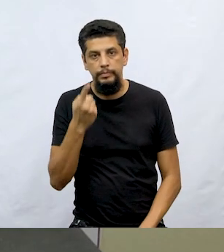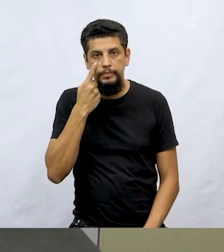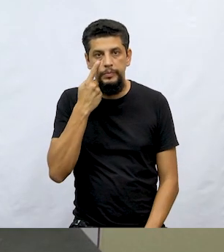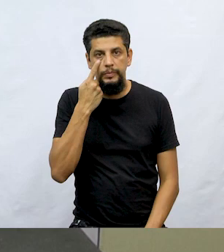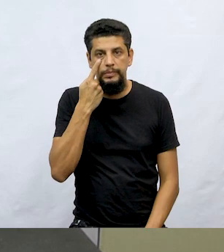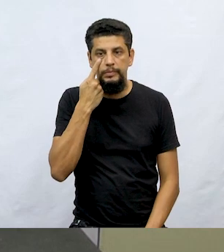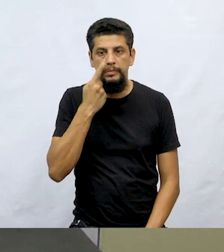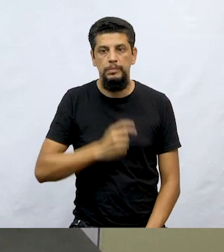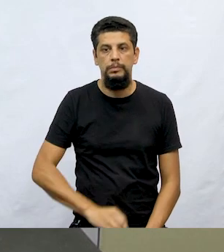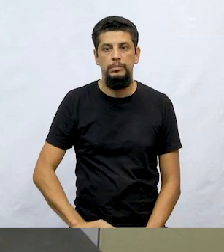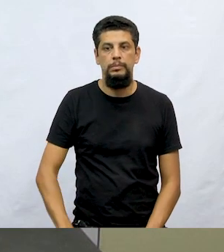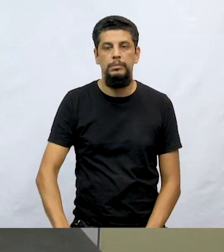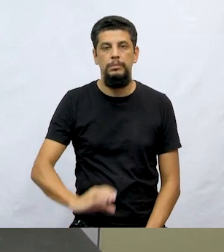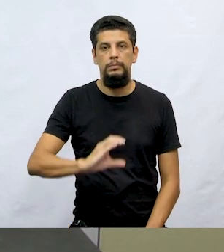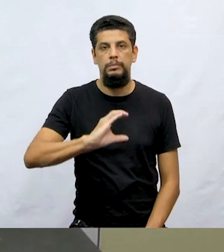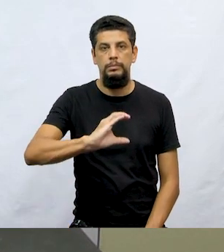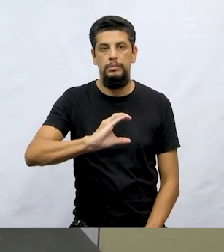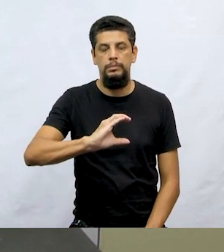lá?